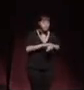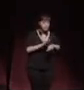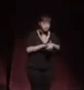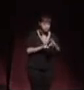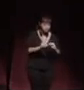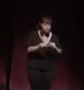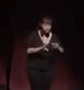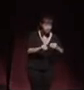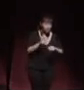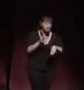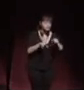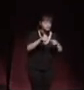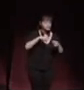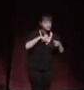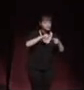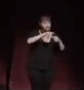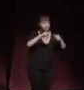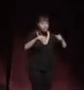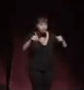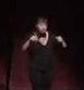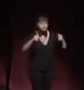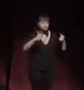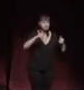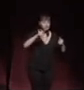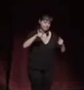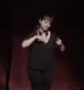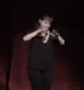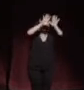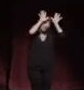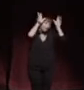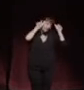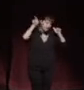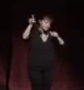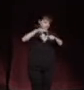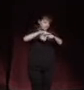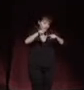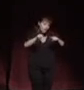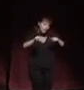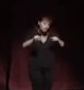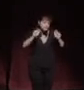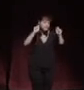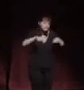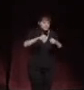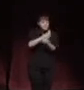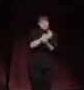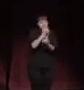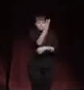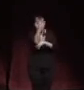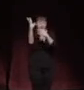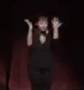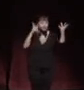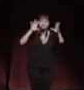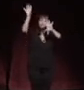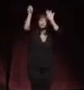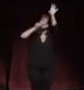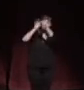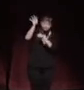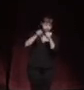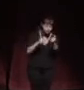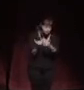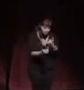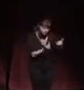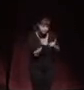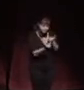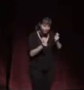com folhas, porque ela é floresta amazônica e tem muita vegetação, e tradicionalmente